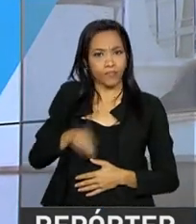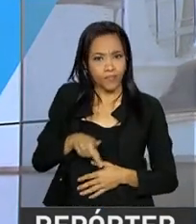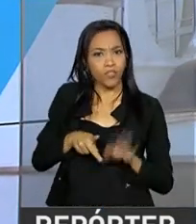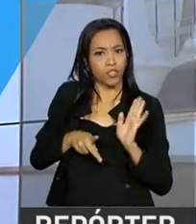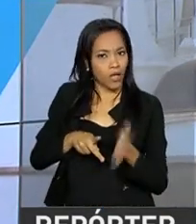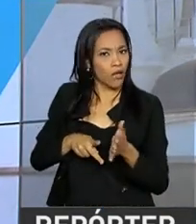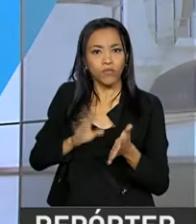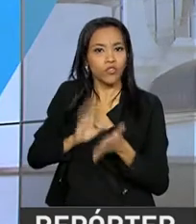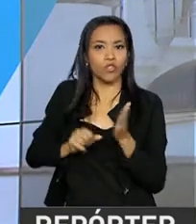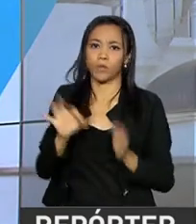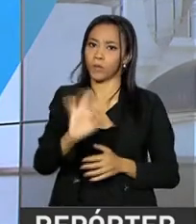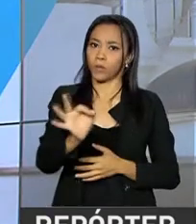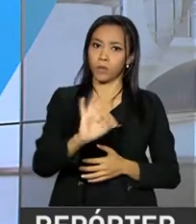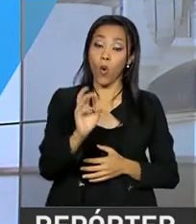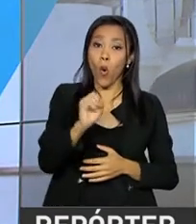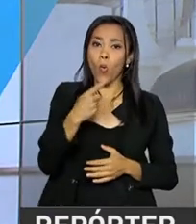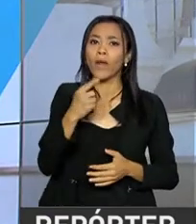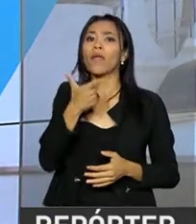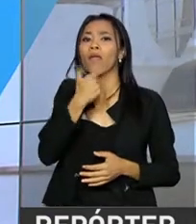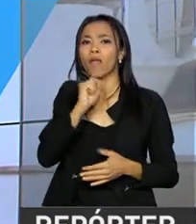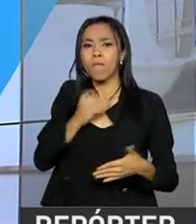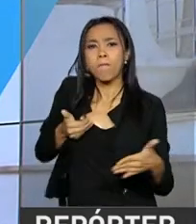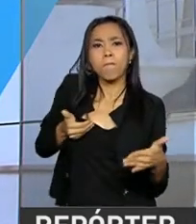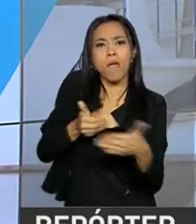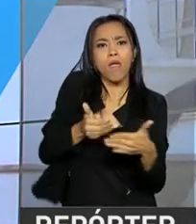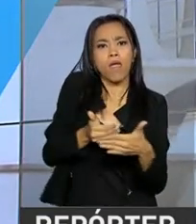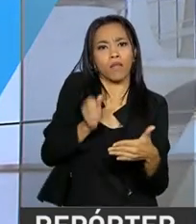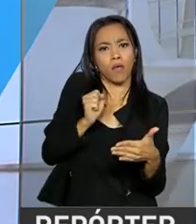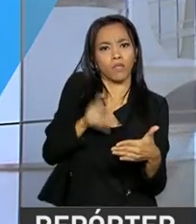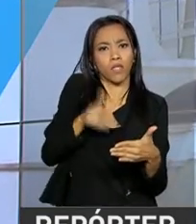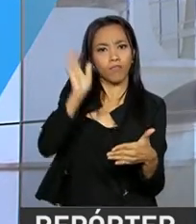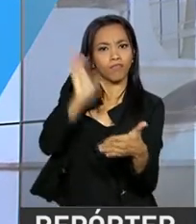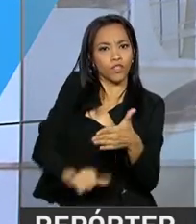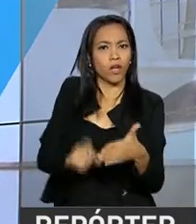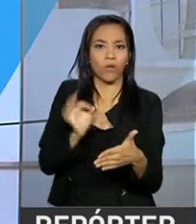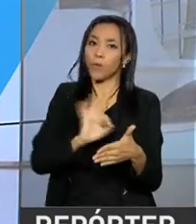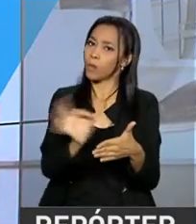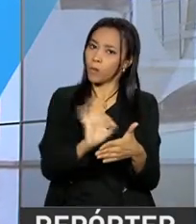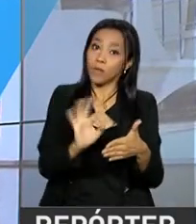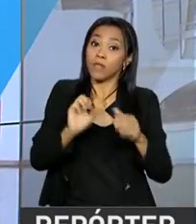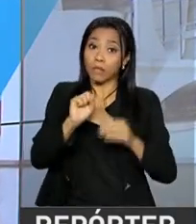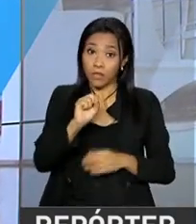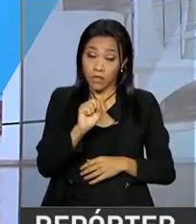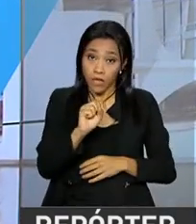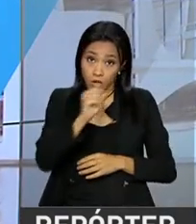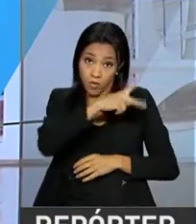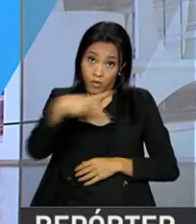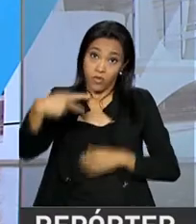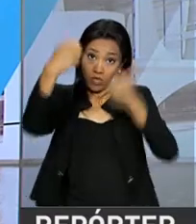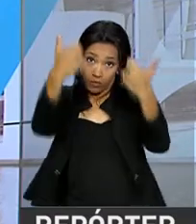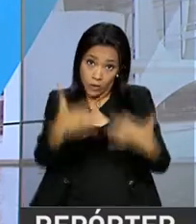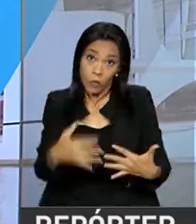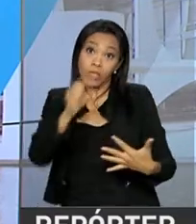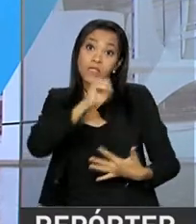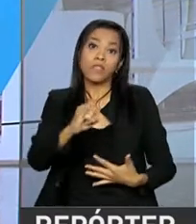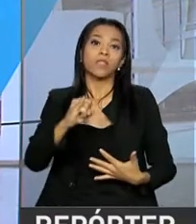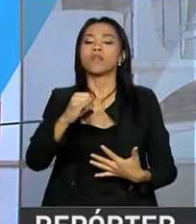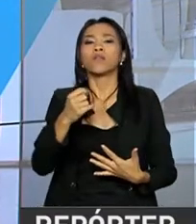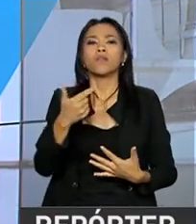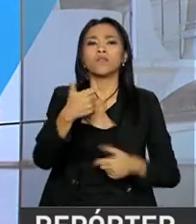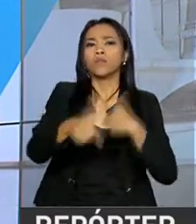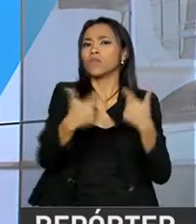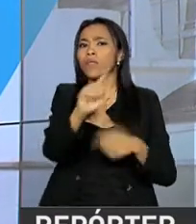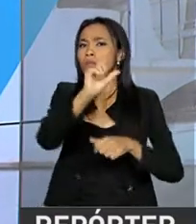de quem está perto da aposentadoria segundo michel temer se a reforma o país não terá crescimento econômico e